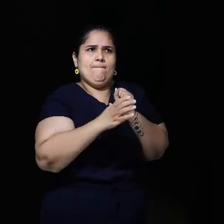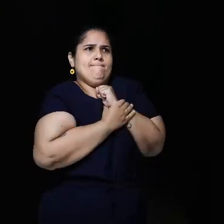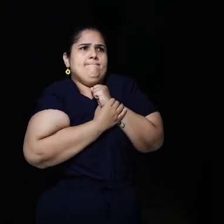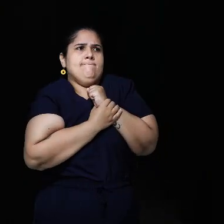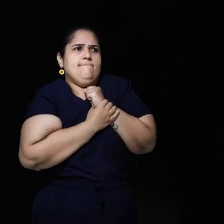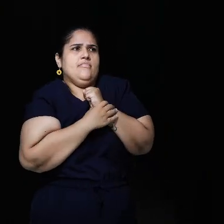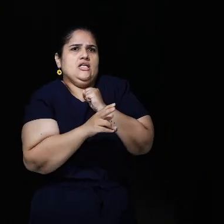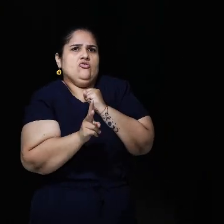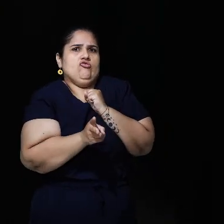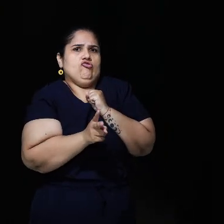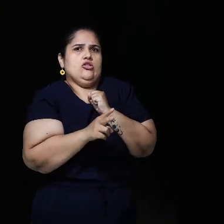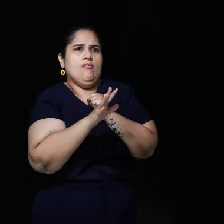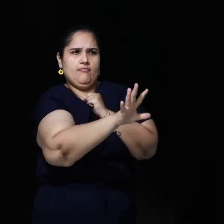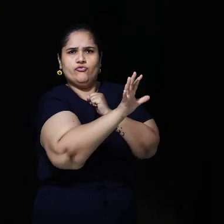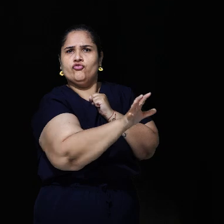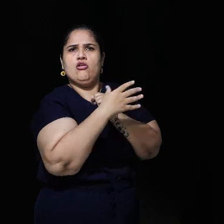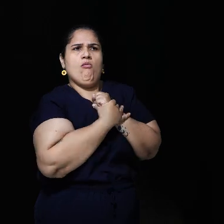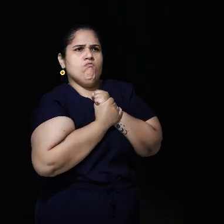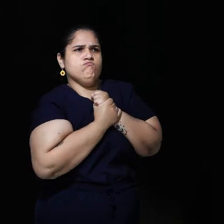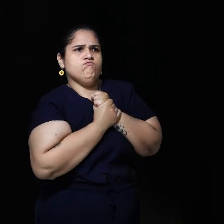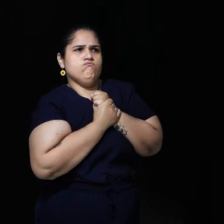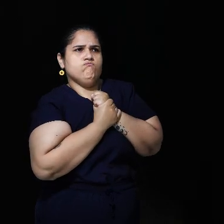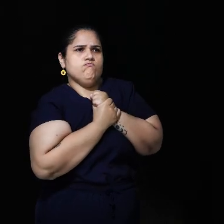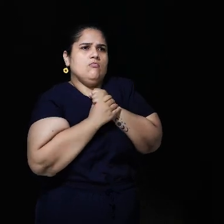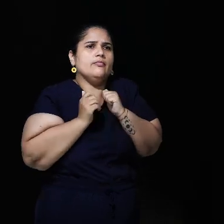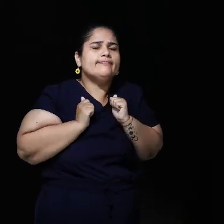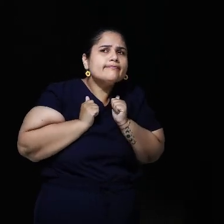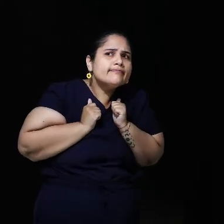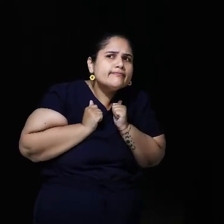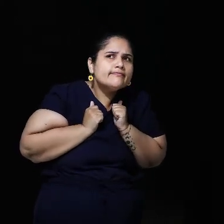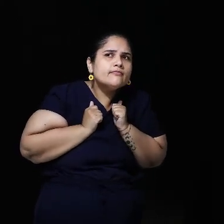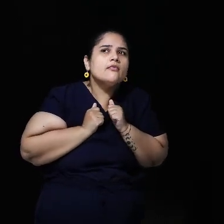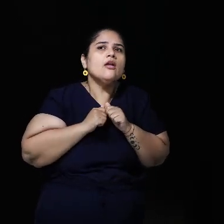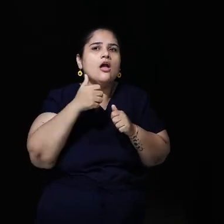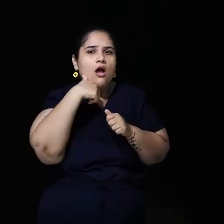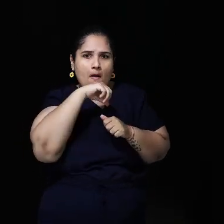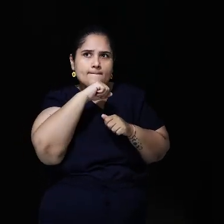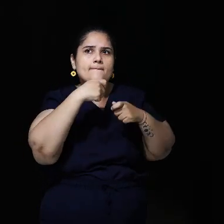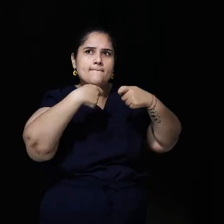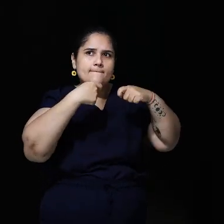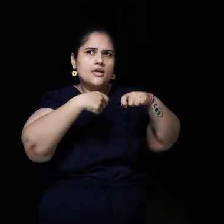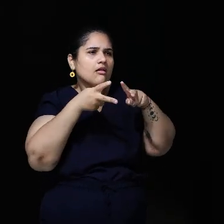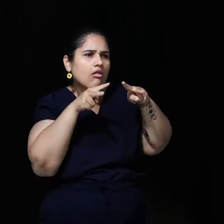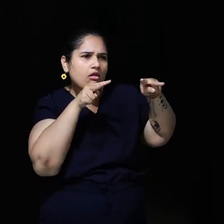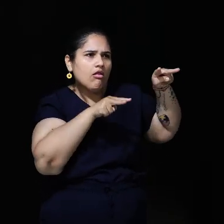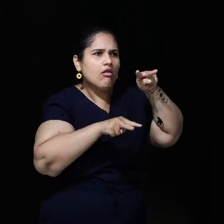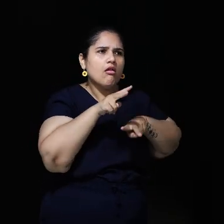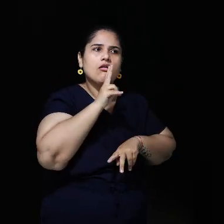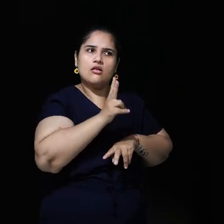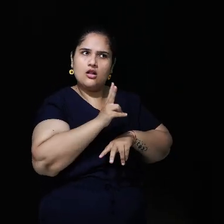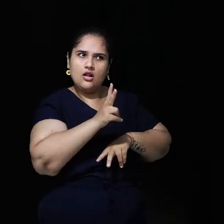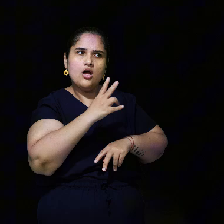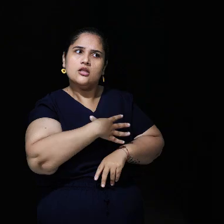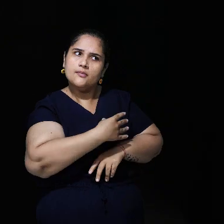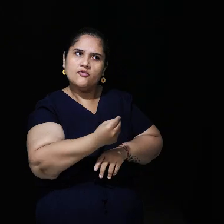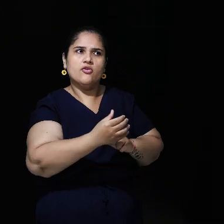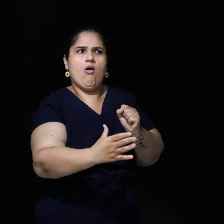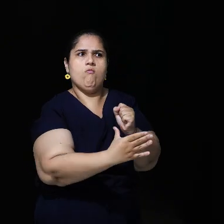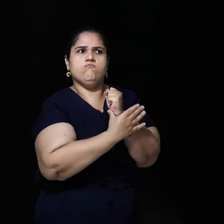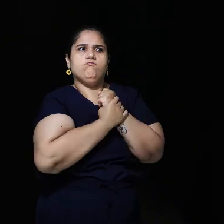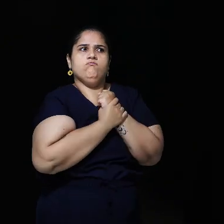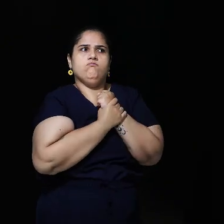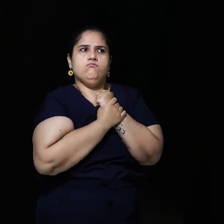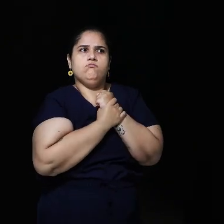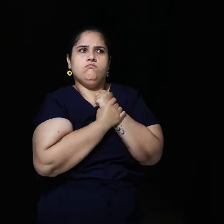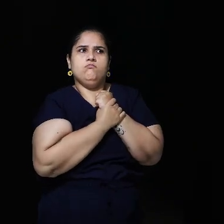muito. Então, por isso que a mãe tem que ter atenta a ver o filho que se prende muito, né? Tem que ser... Porque filho,